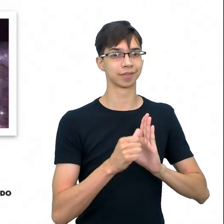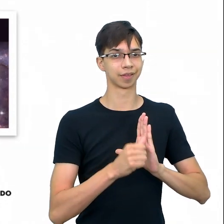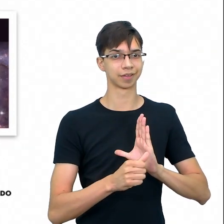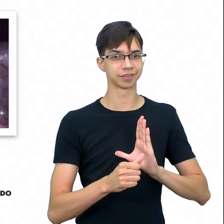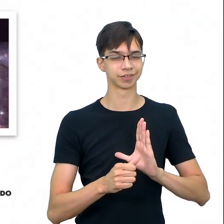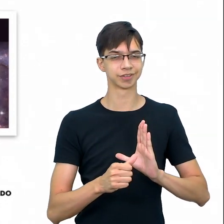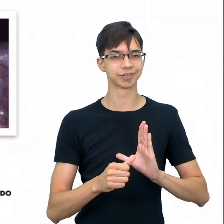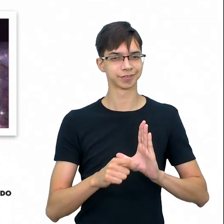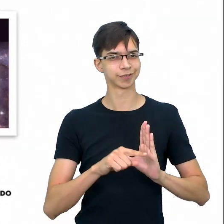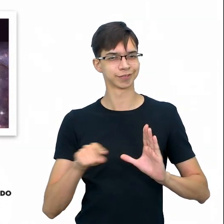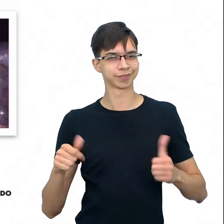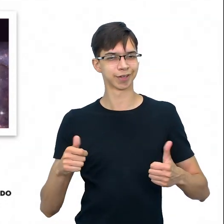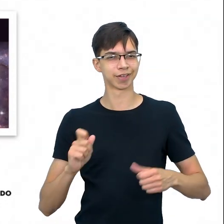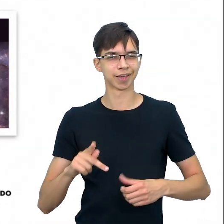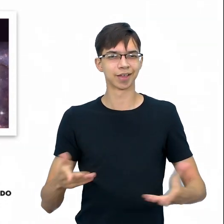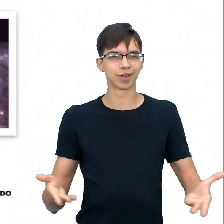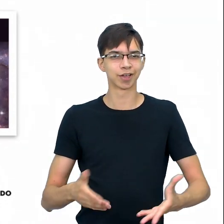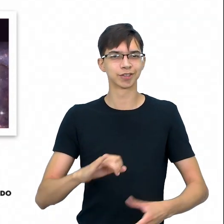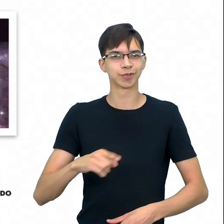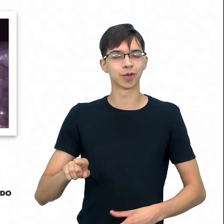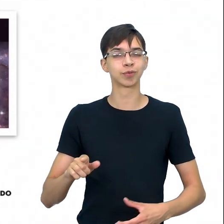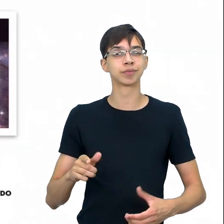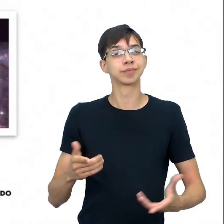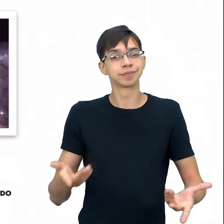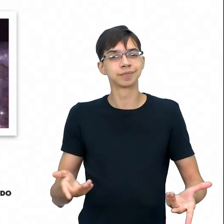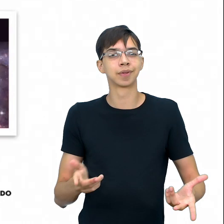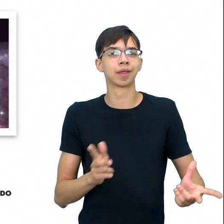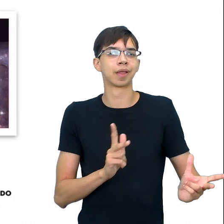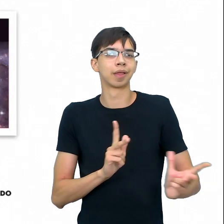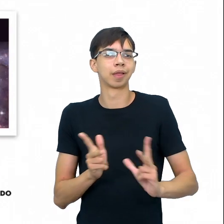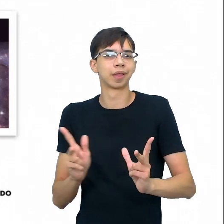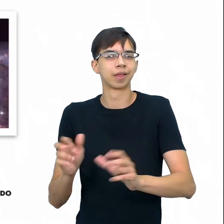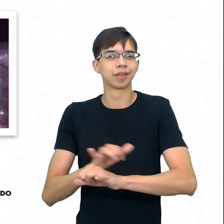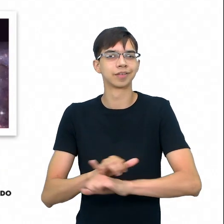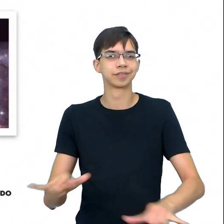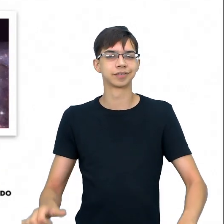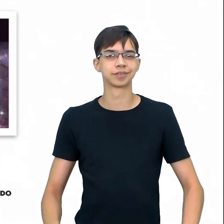Vou deixar com você agora, então, para você conversar com eles.